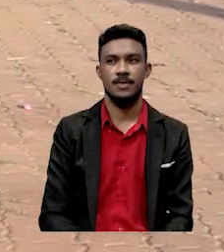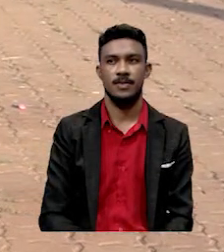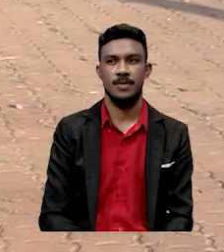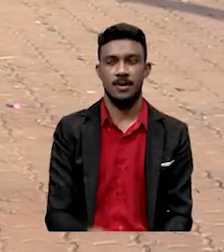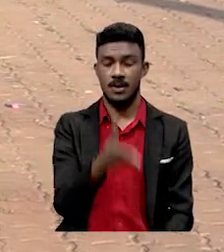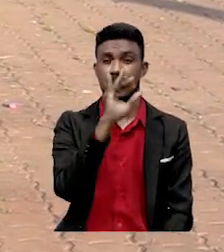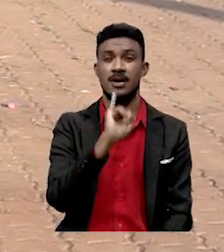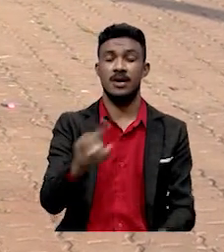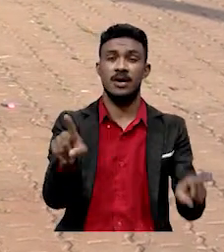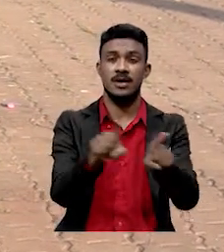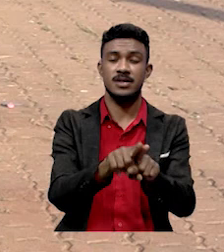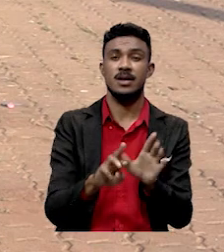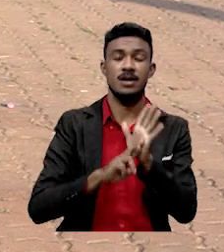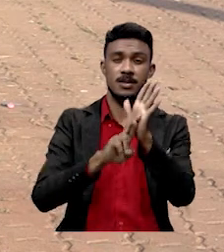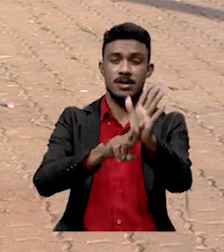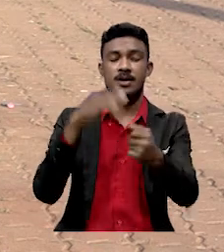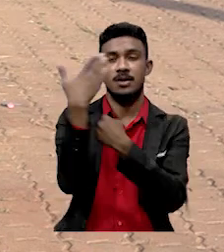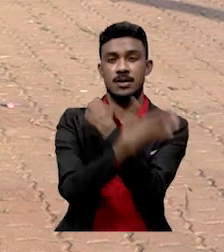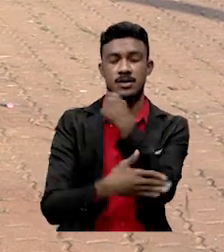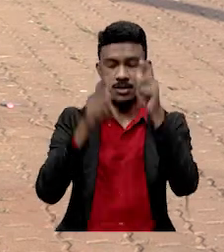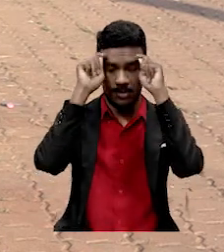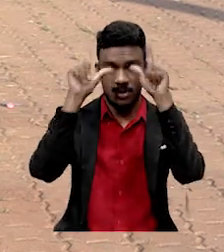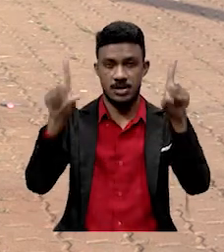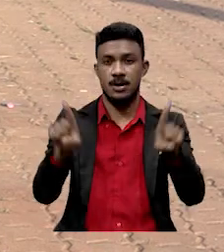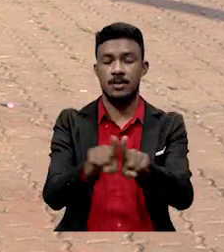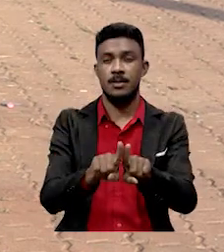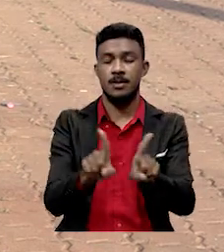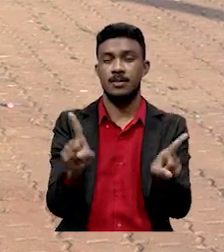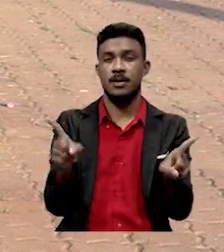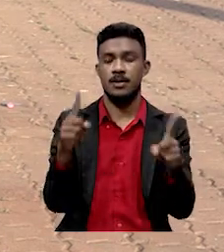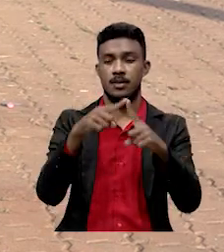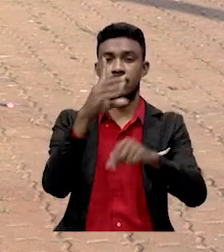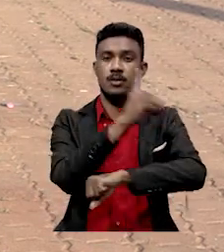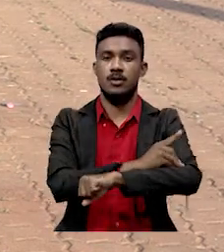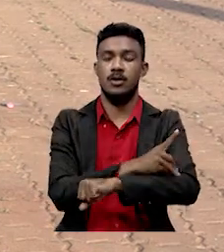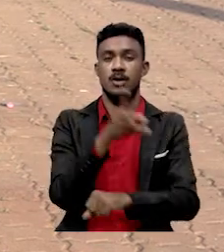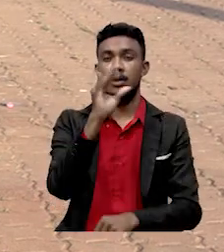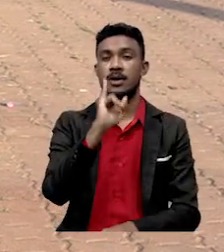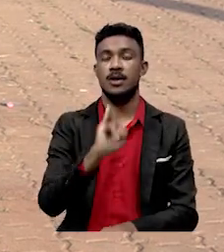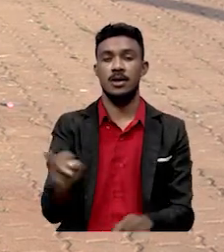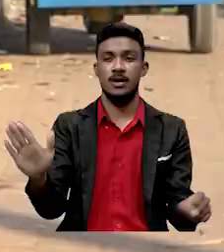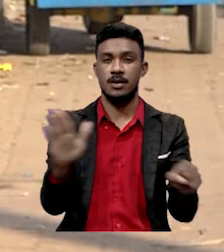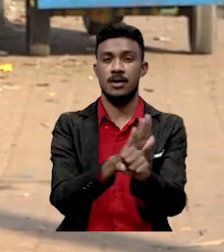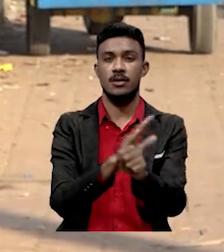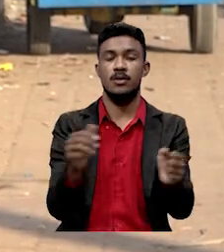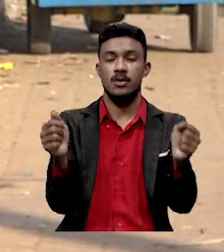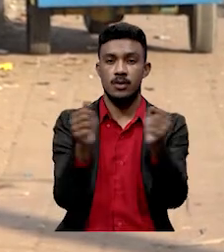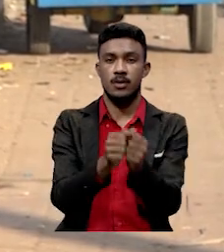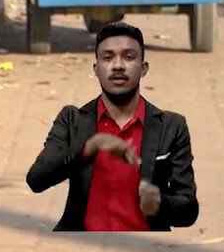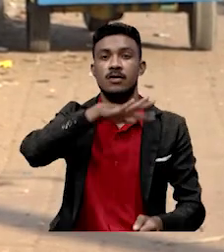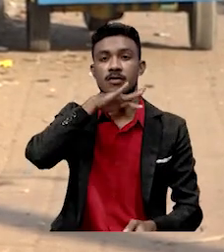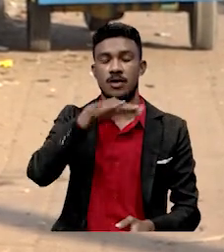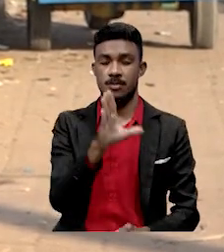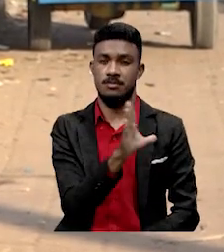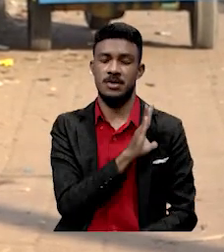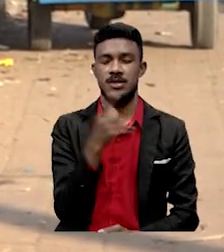Dili, lugar capital Timor-Leste. Mas bem, oi lorong, cidade de Dili, na Konu Holiso. Besik